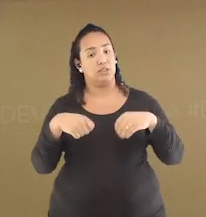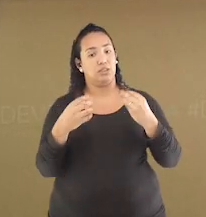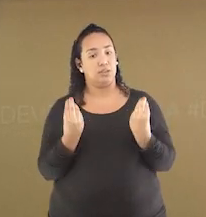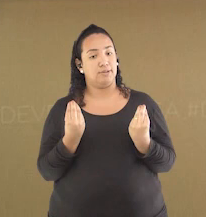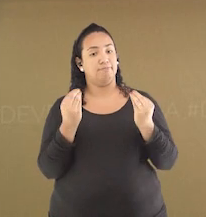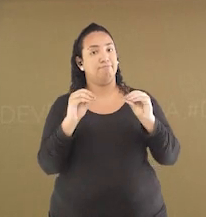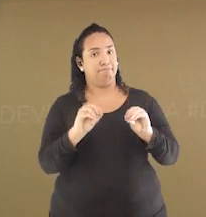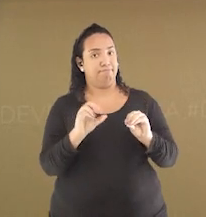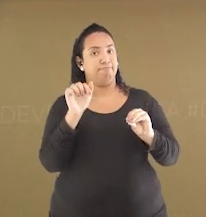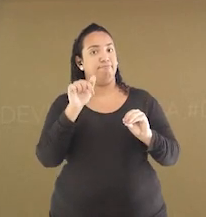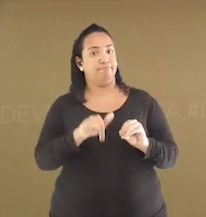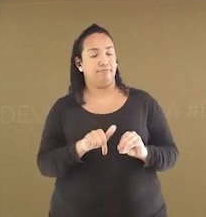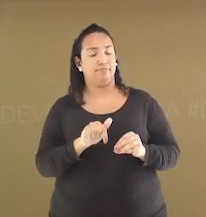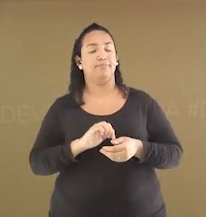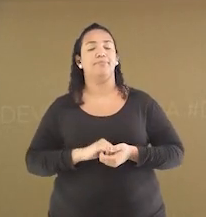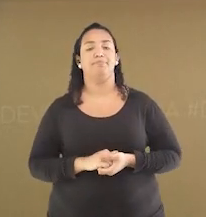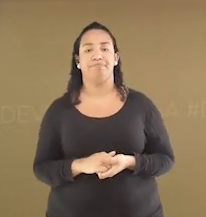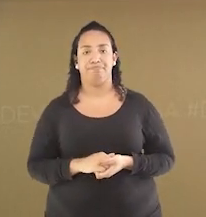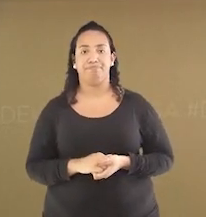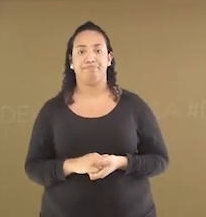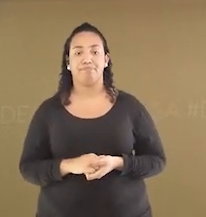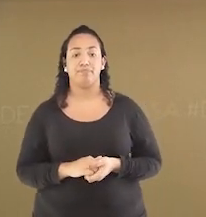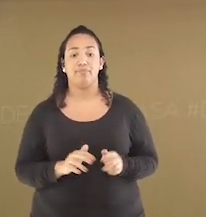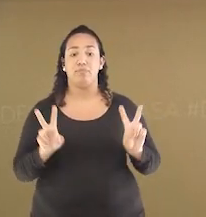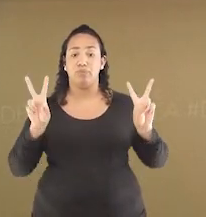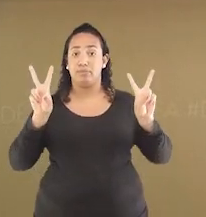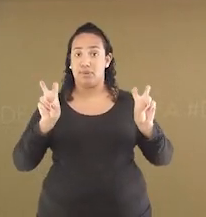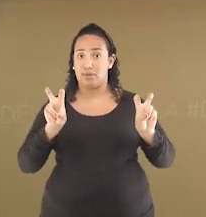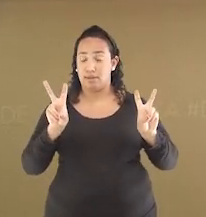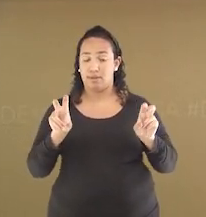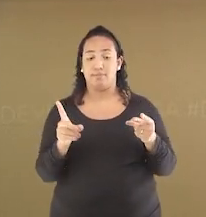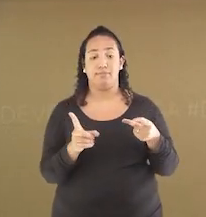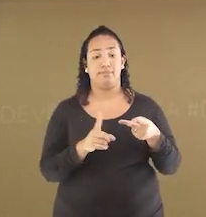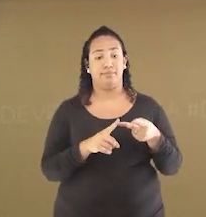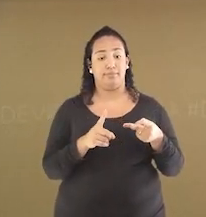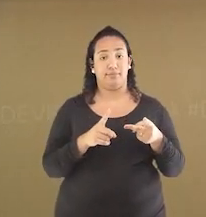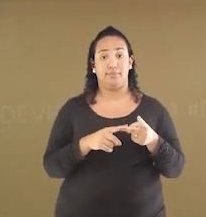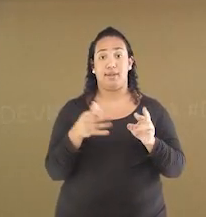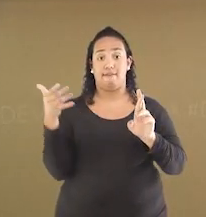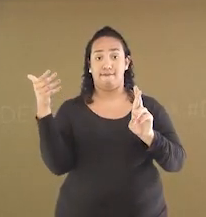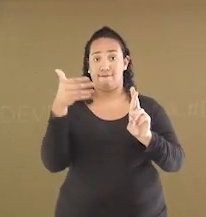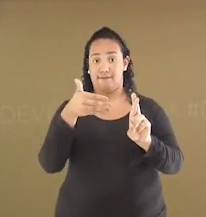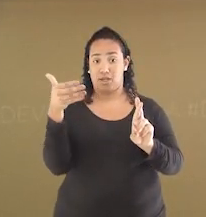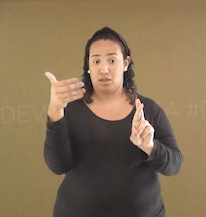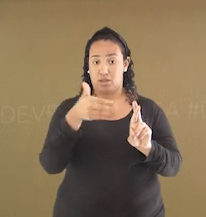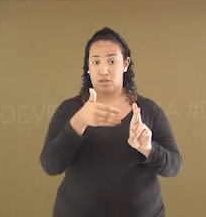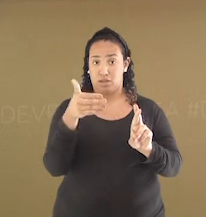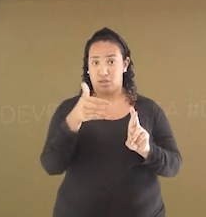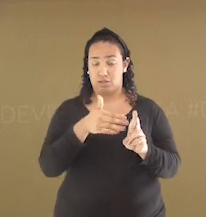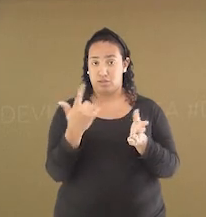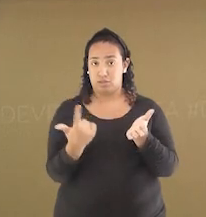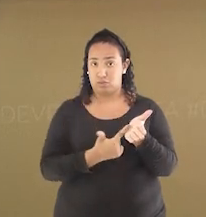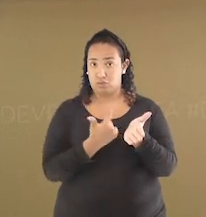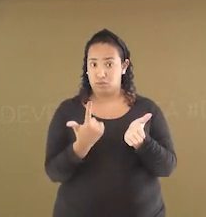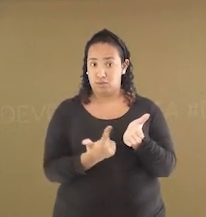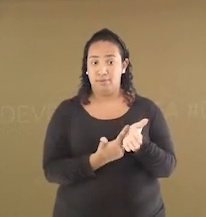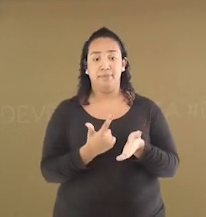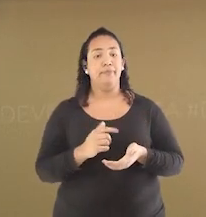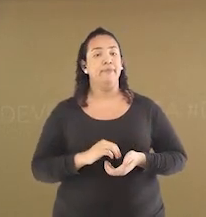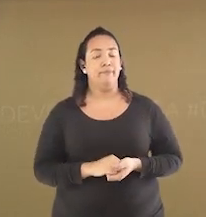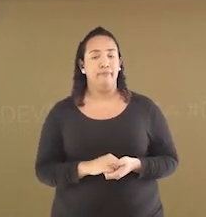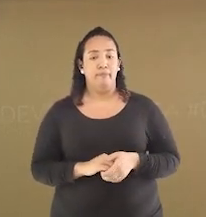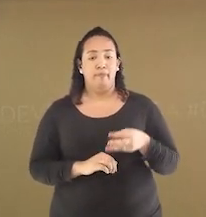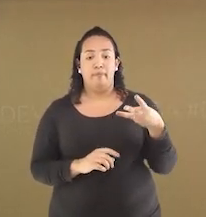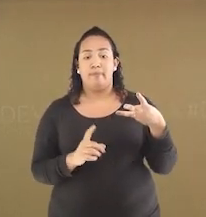podem faltar nesse resumo. Título, referência bibliográfica da